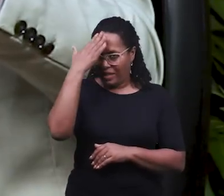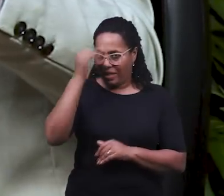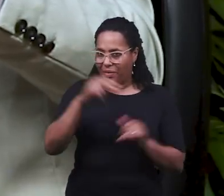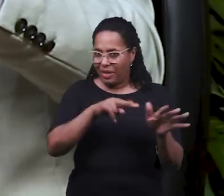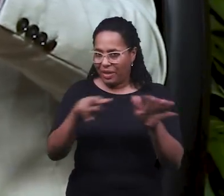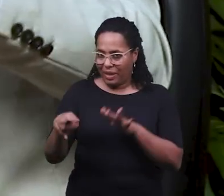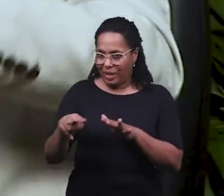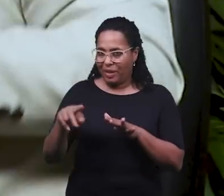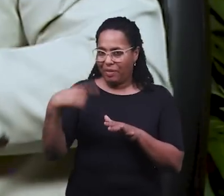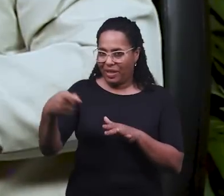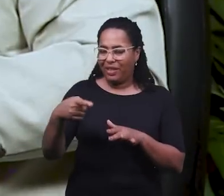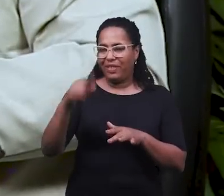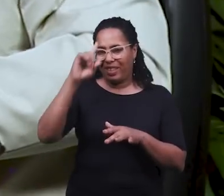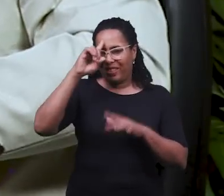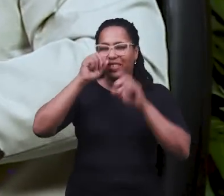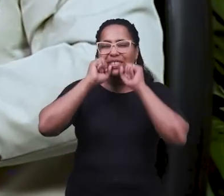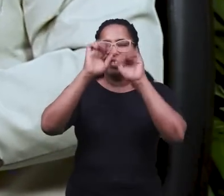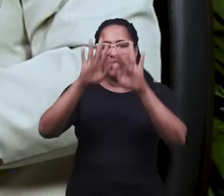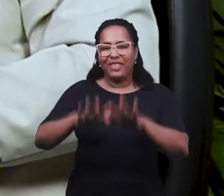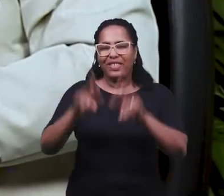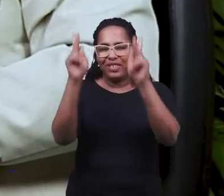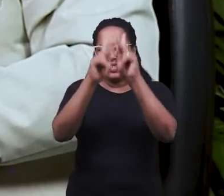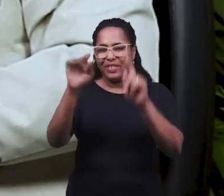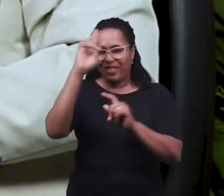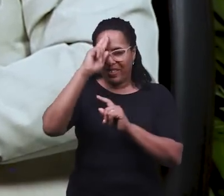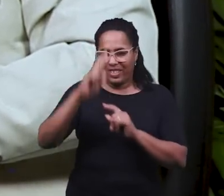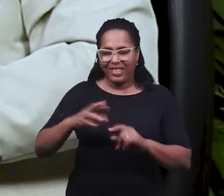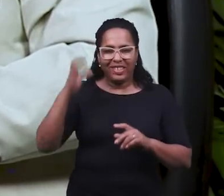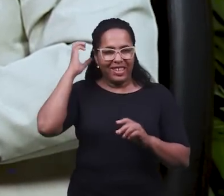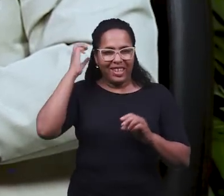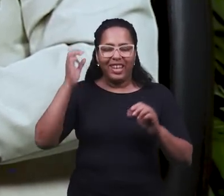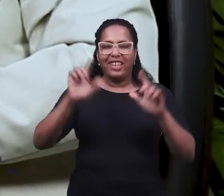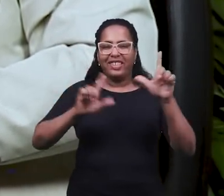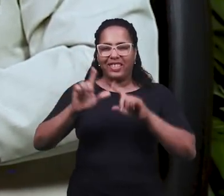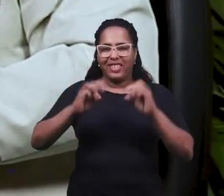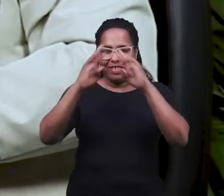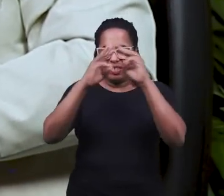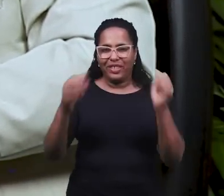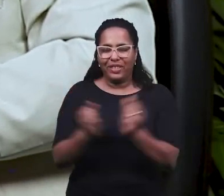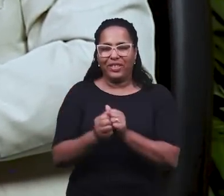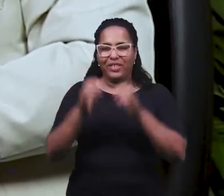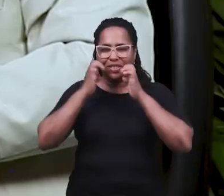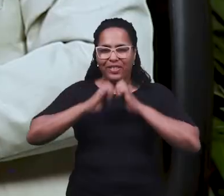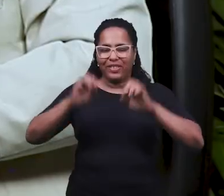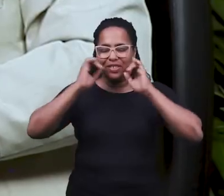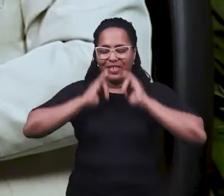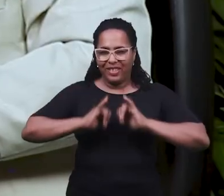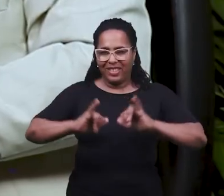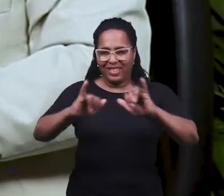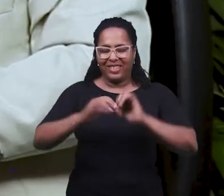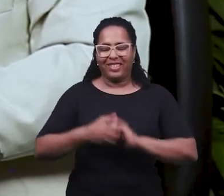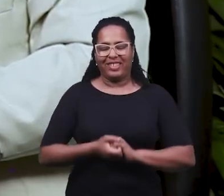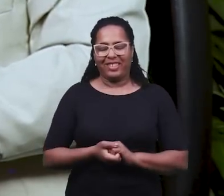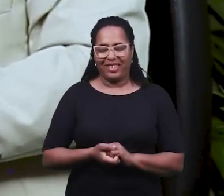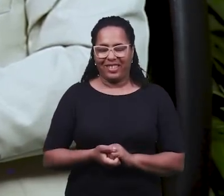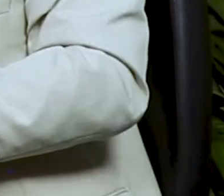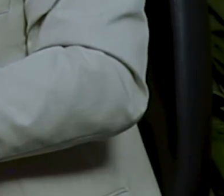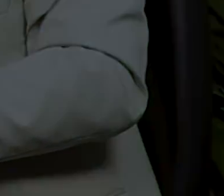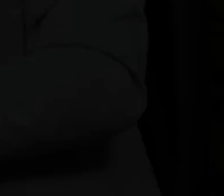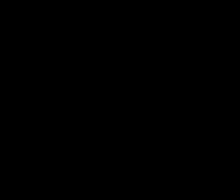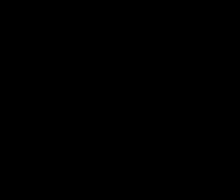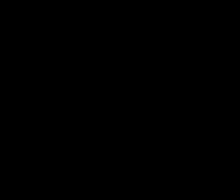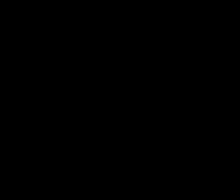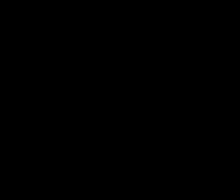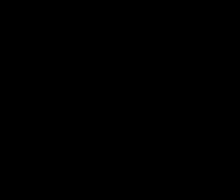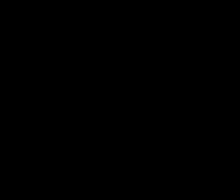mas você só vai saber disso na semana que vem, tá bom? Deus abençoe a todos, a paz do Senhor. Rádio e TV Manaim juntas anunciando o Evangelho Eterno.